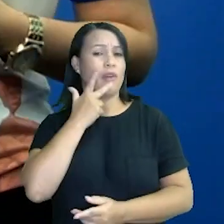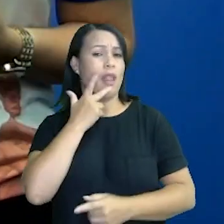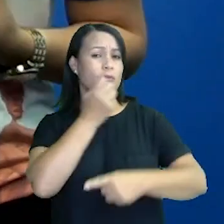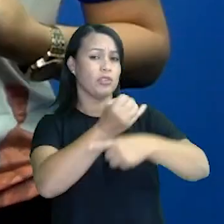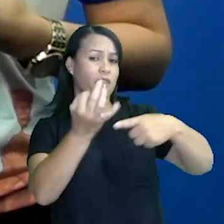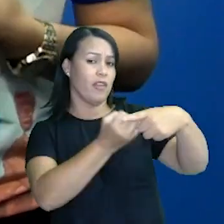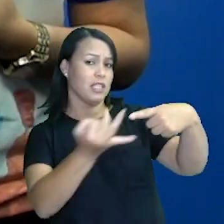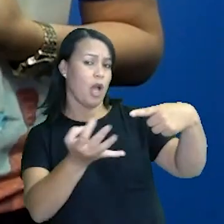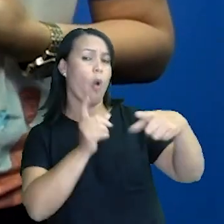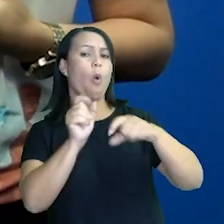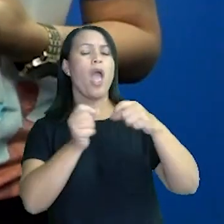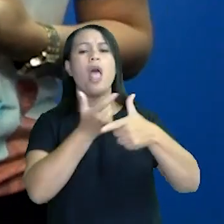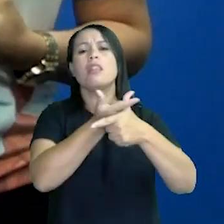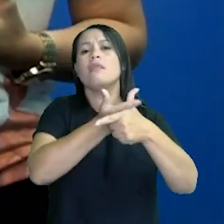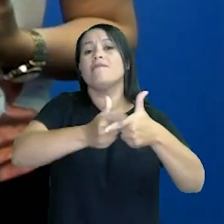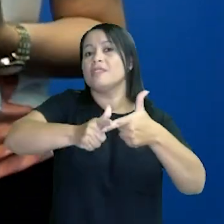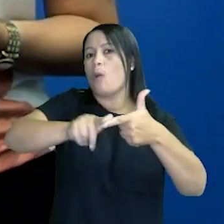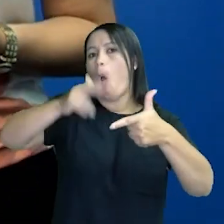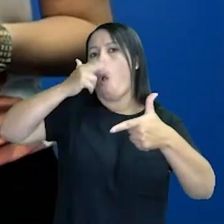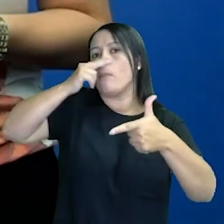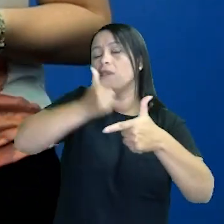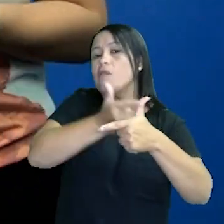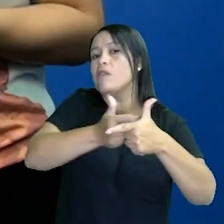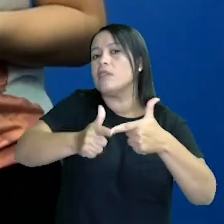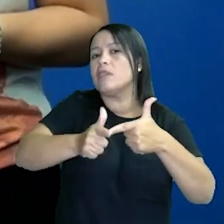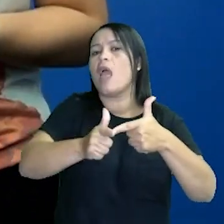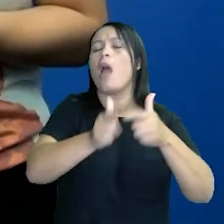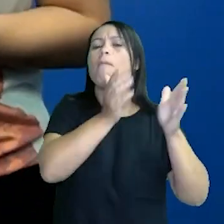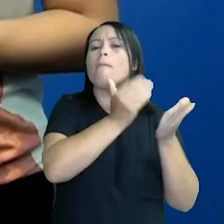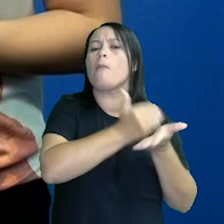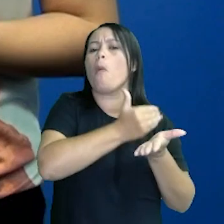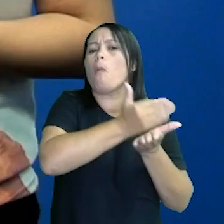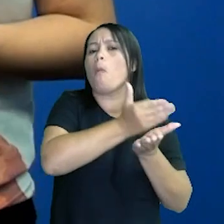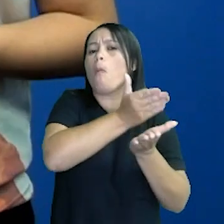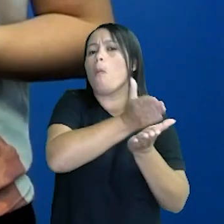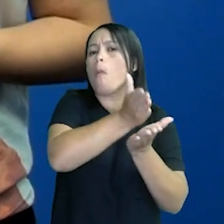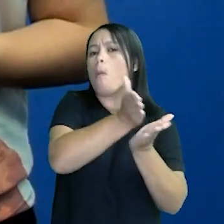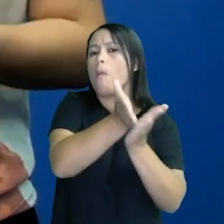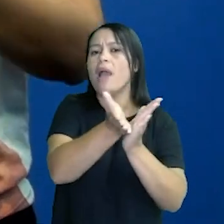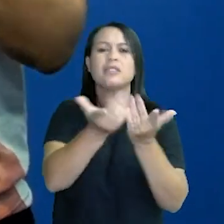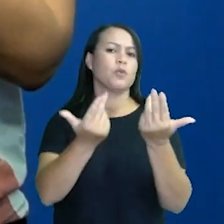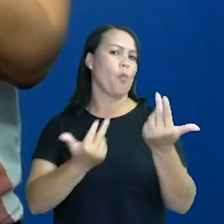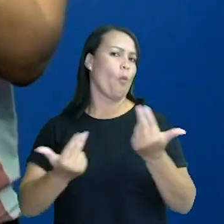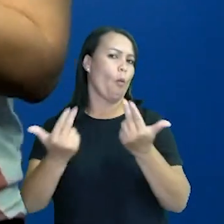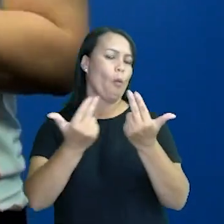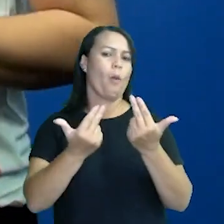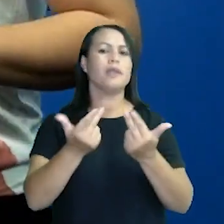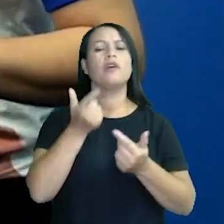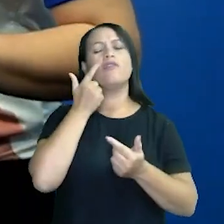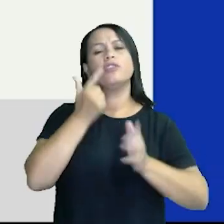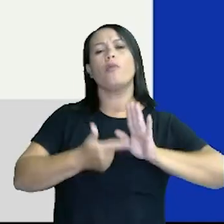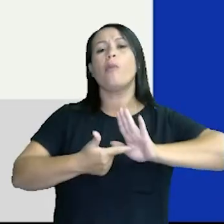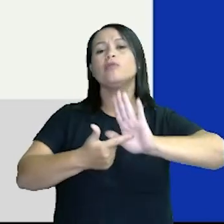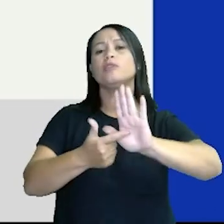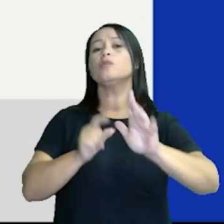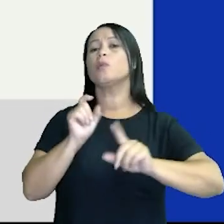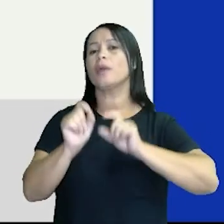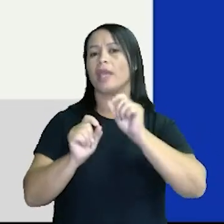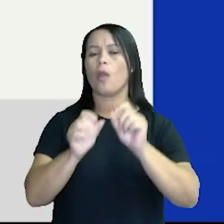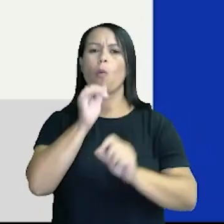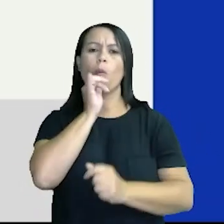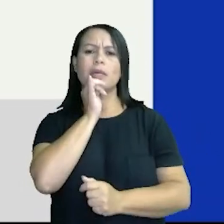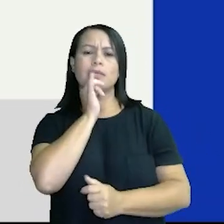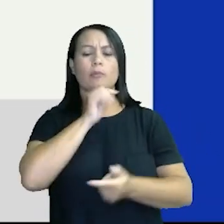de fração, nós estamos falando de divisão. Vamos dividir por partes iguais, tá certo? Então, aqui eu trouxe para vocês